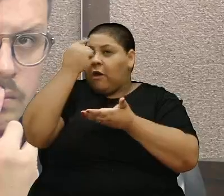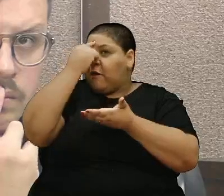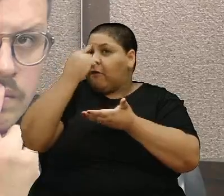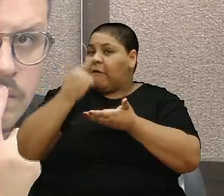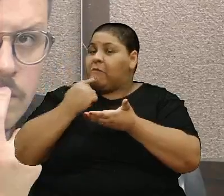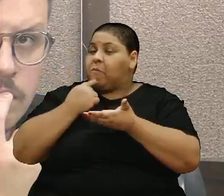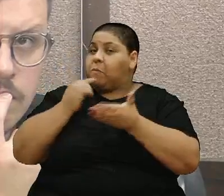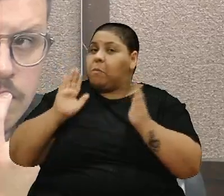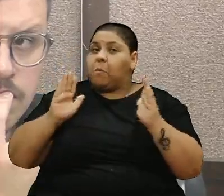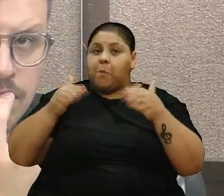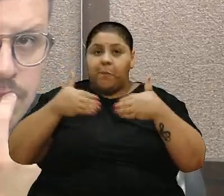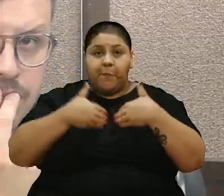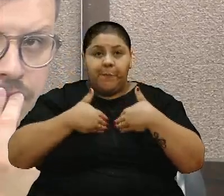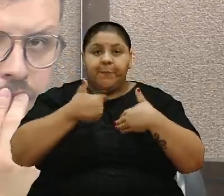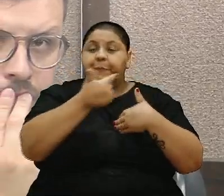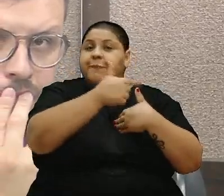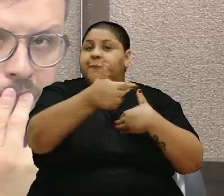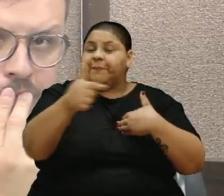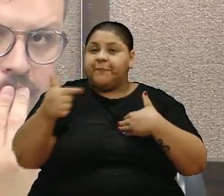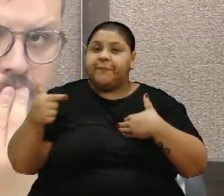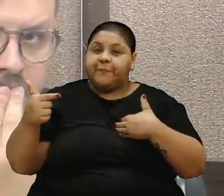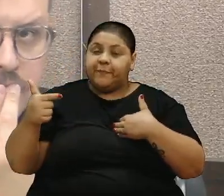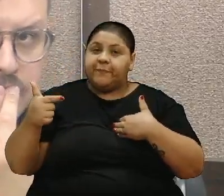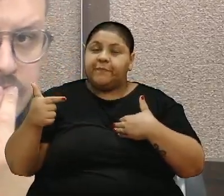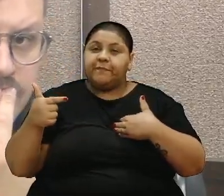espectro autista e tantas outras